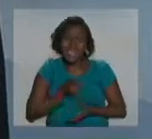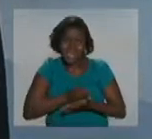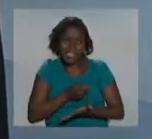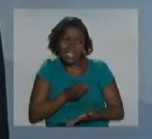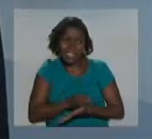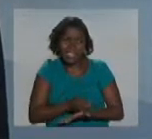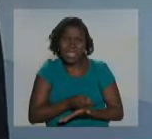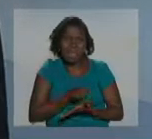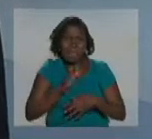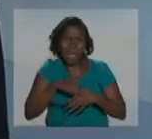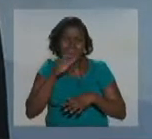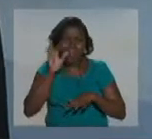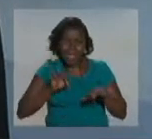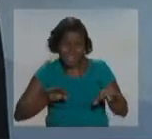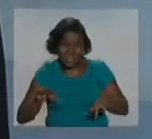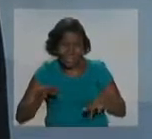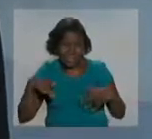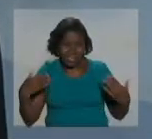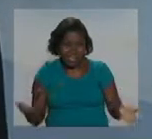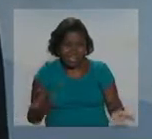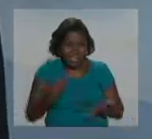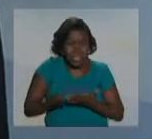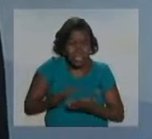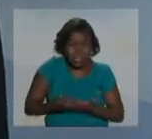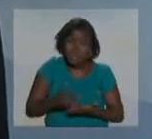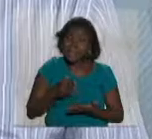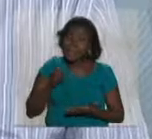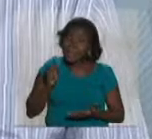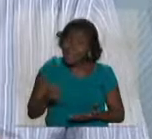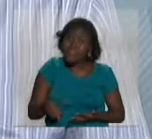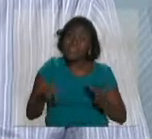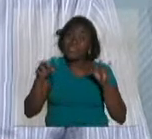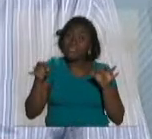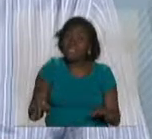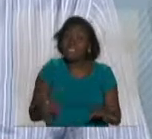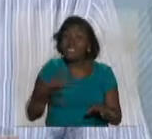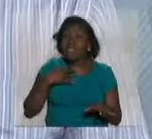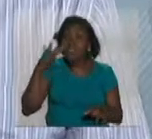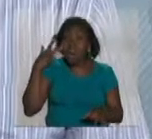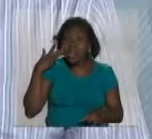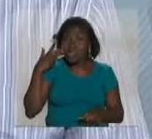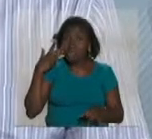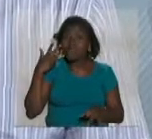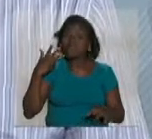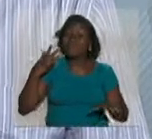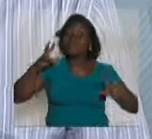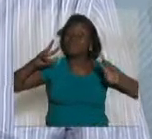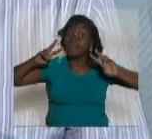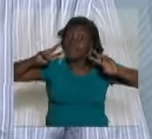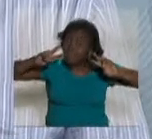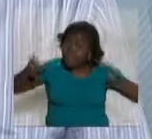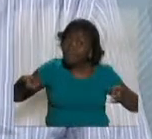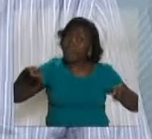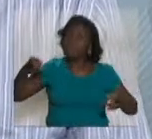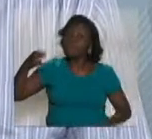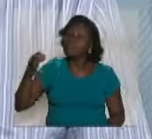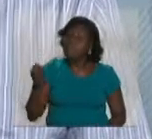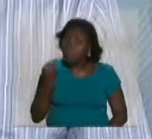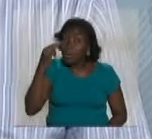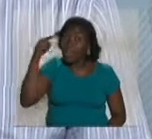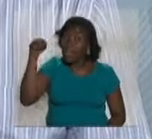ter um maior planejamento, então, um planejamento melhor. Sim, com certeza. Eu acho que a grande questão que existe no